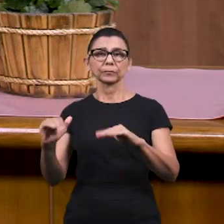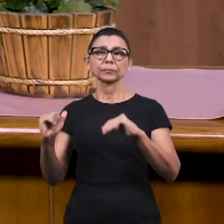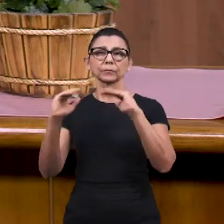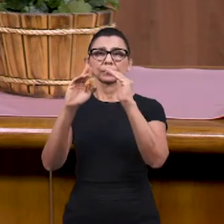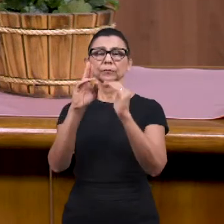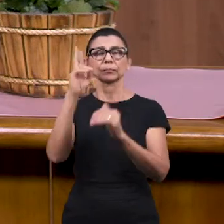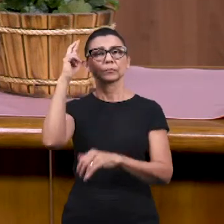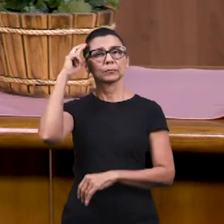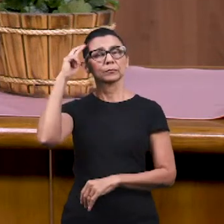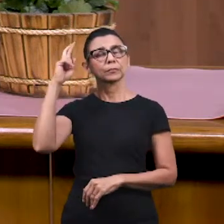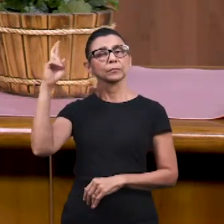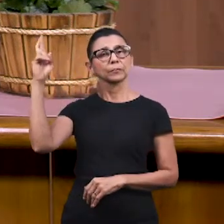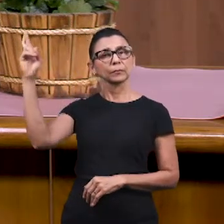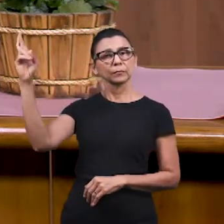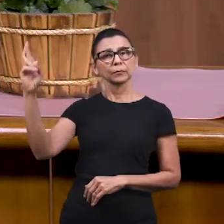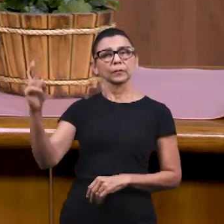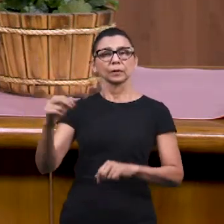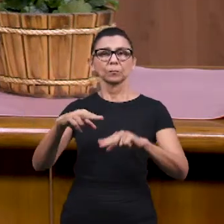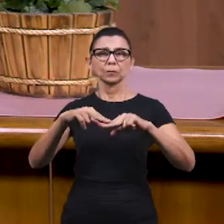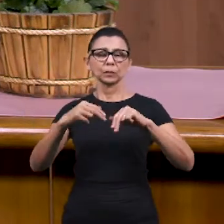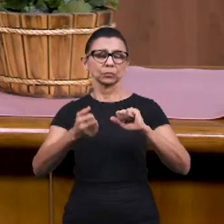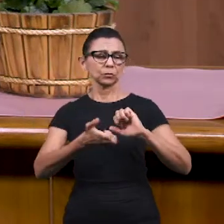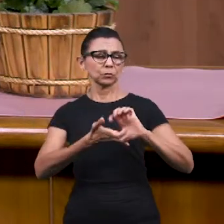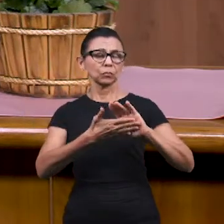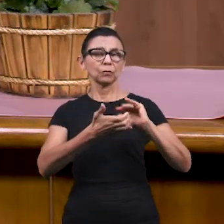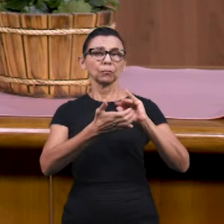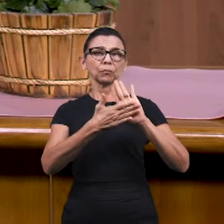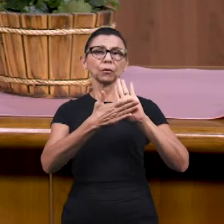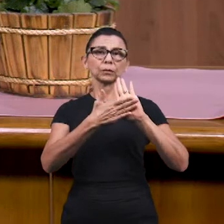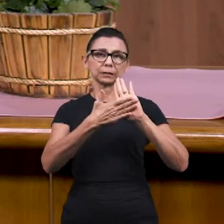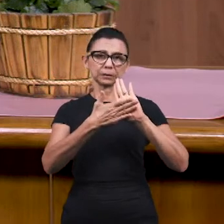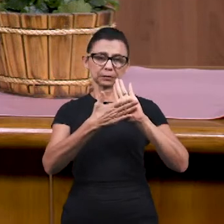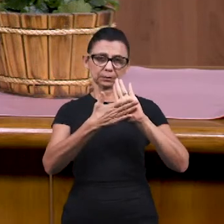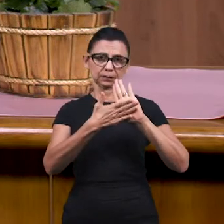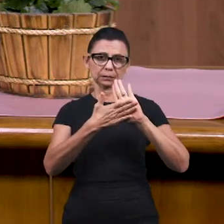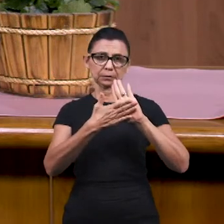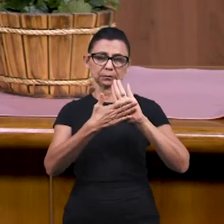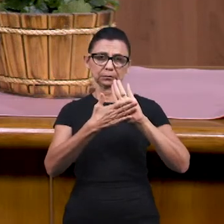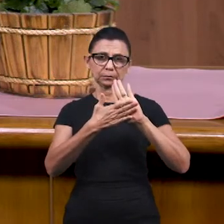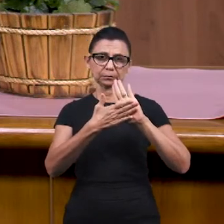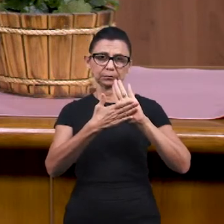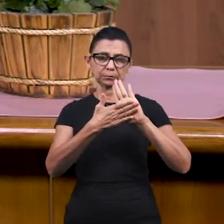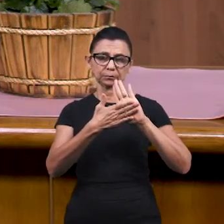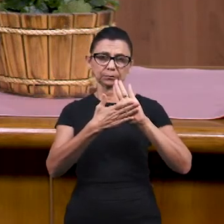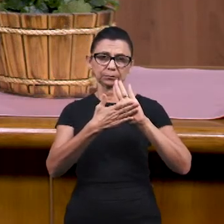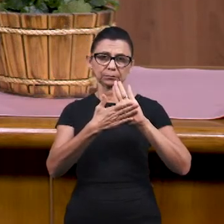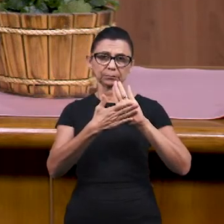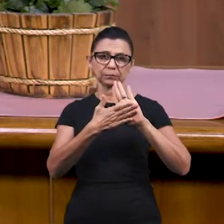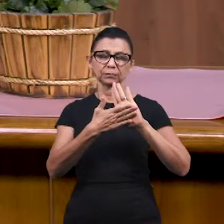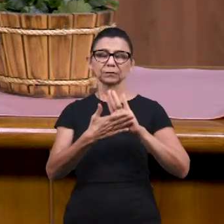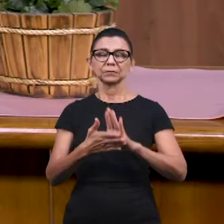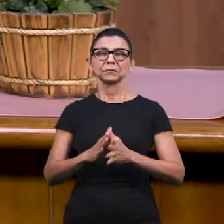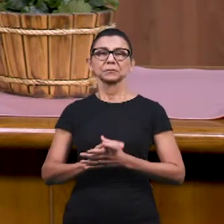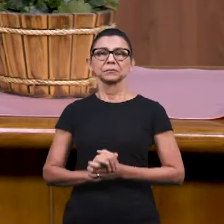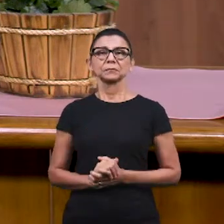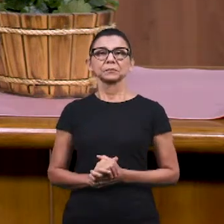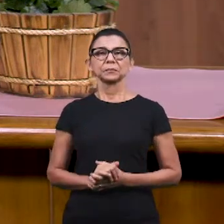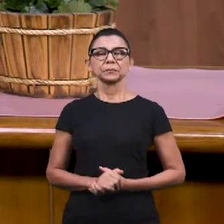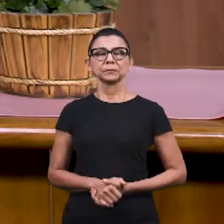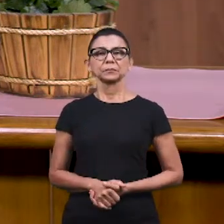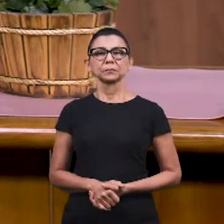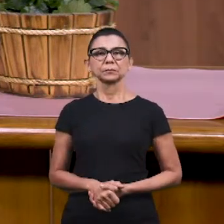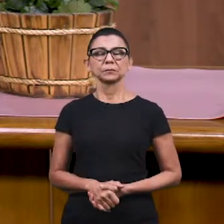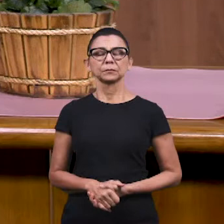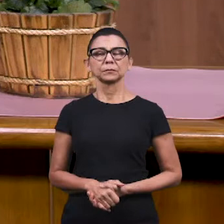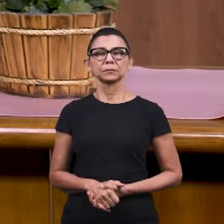Deus através desses hinos, desses louvores que estão sendo colocados à nossa disposição. Nós vamos cantar mais